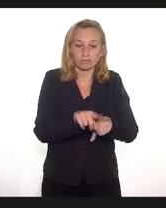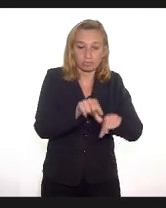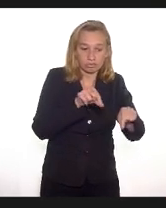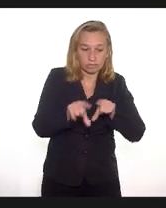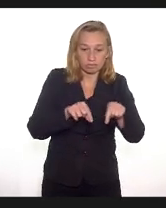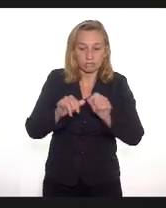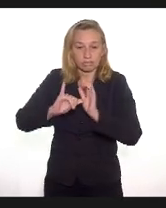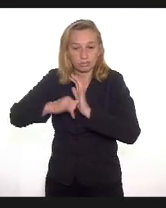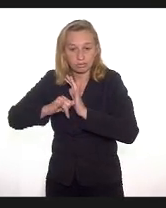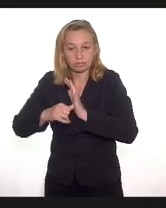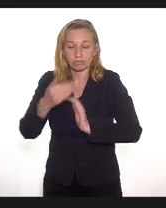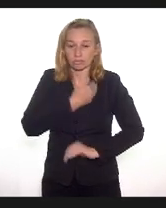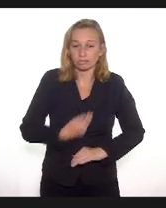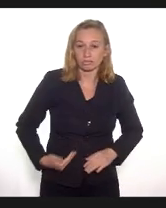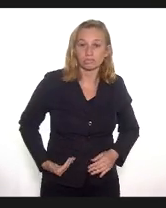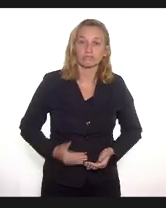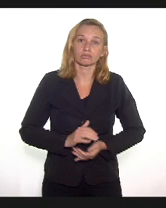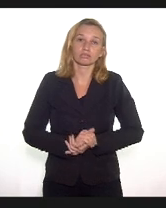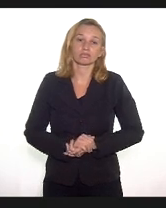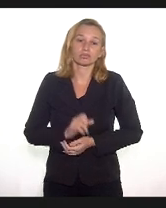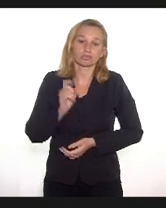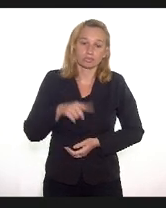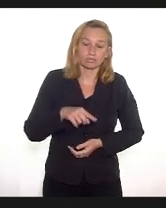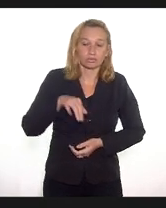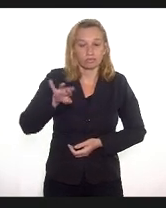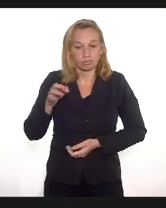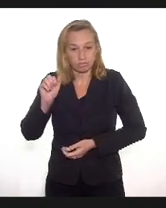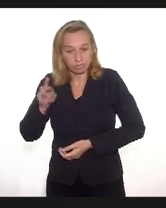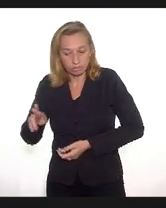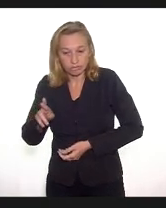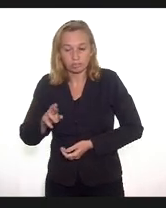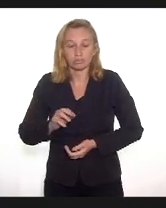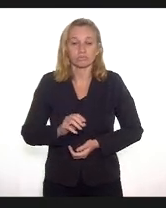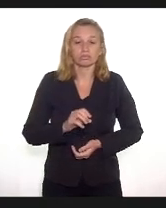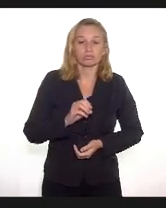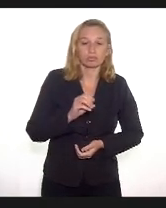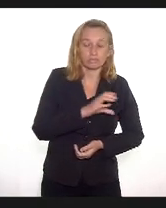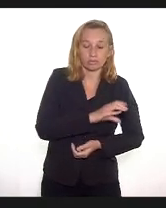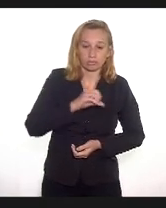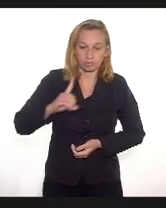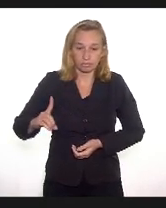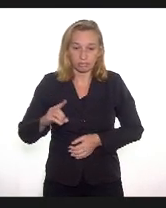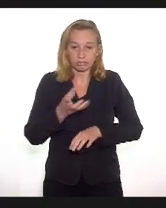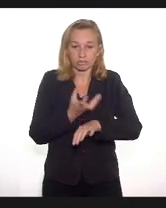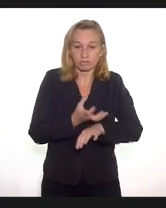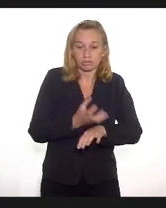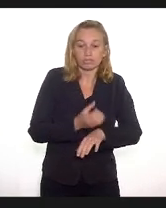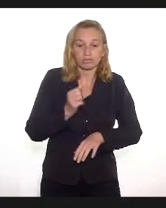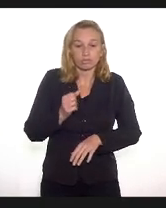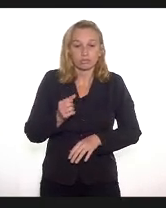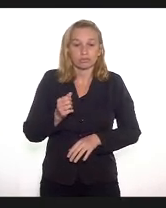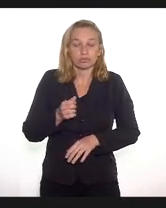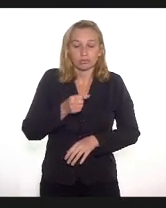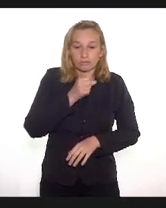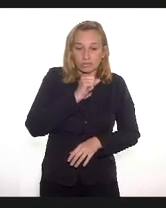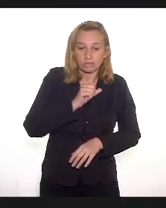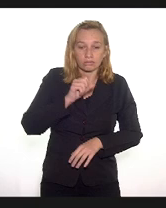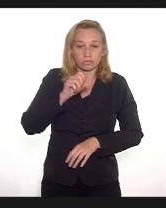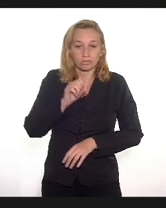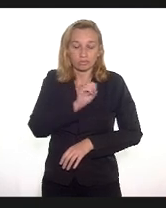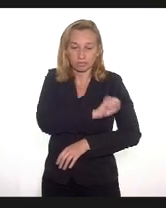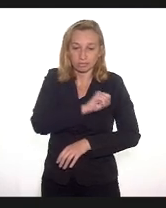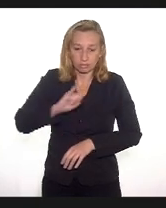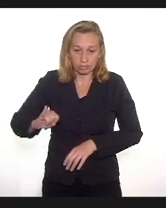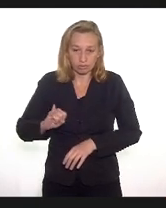editais públicos, que são os mediadores, os coordenadores de disciplinas, os antigos tutores, sejam eles